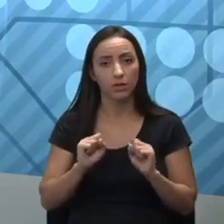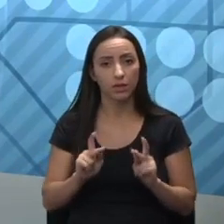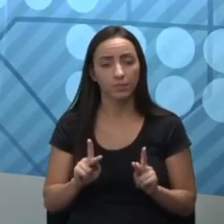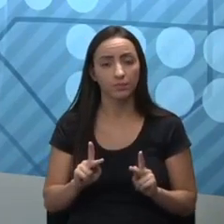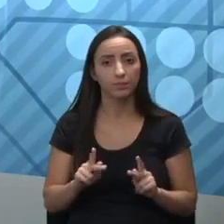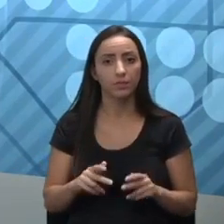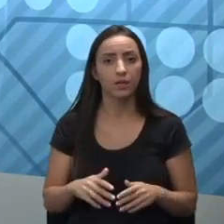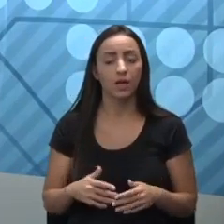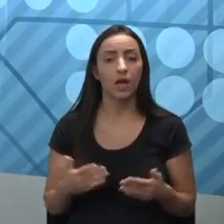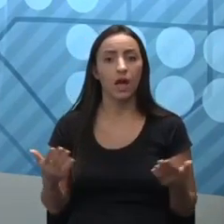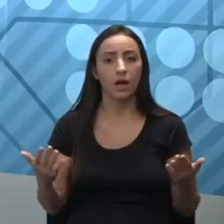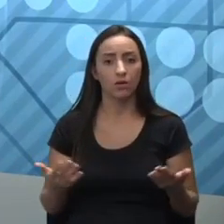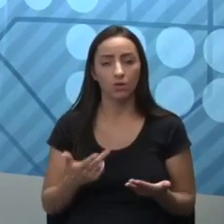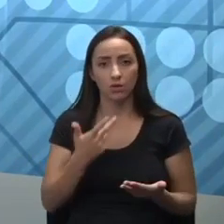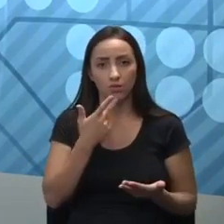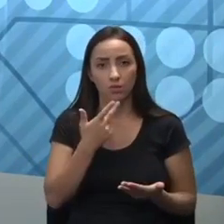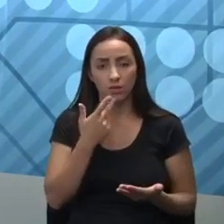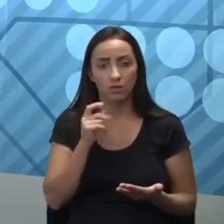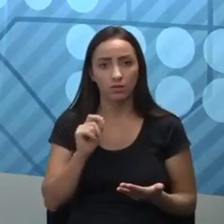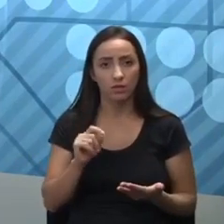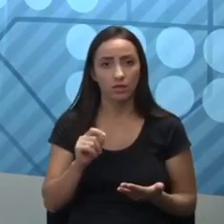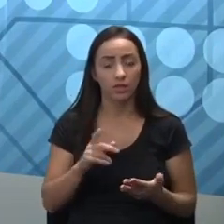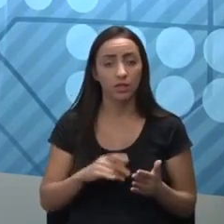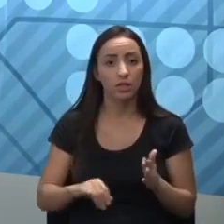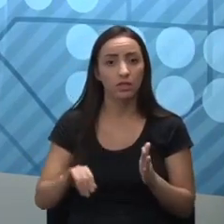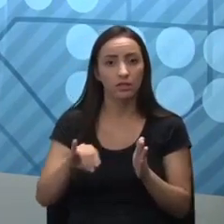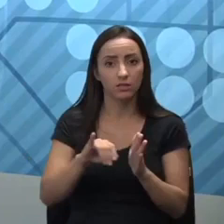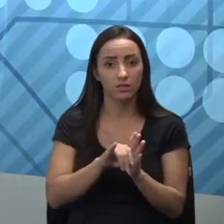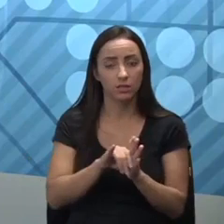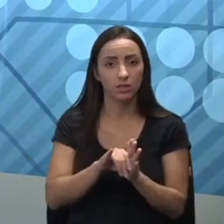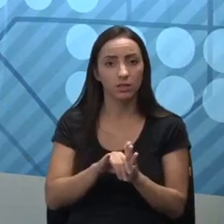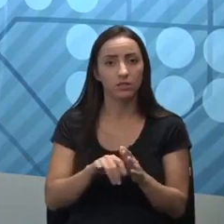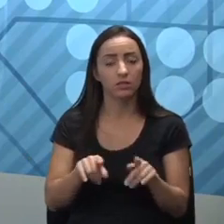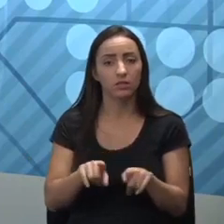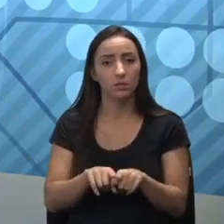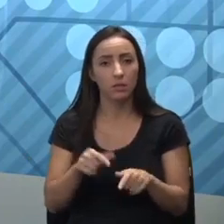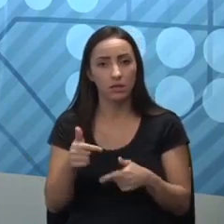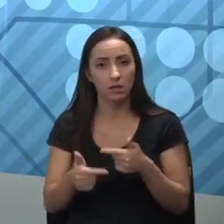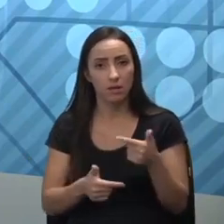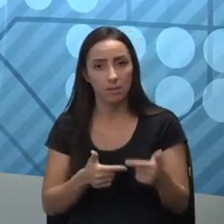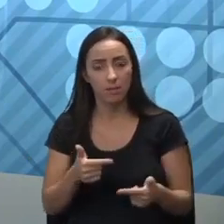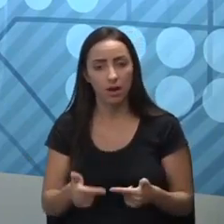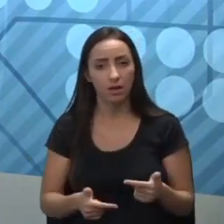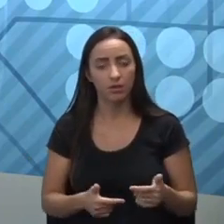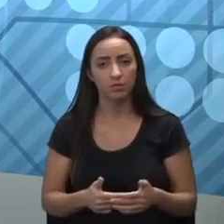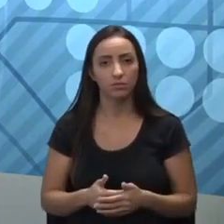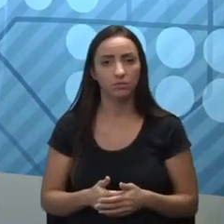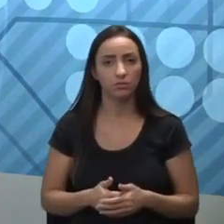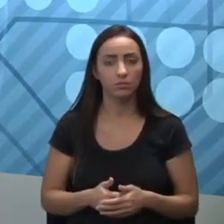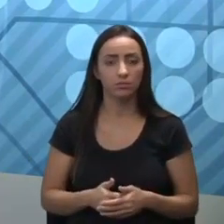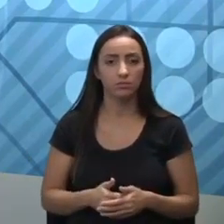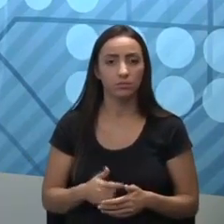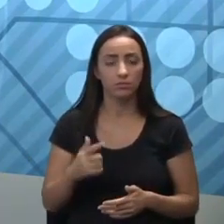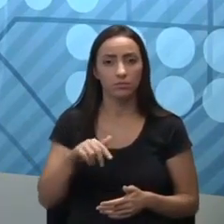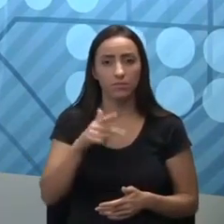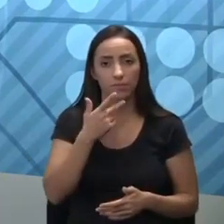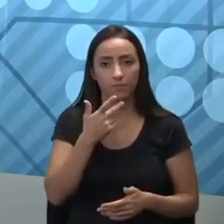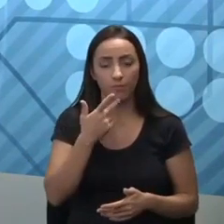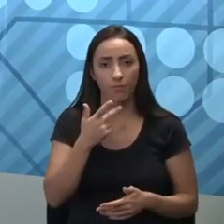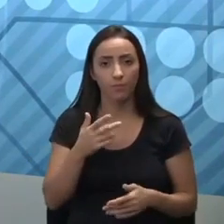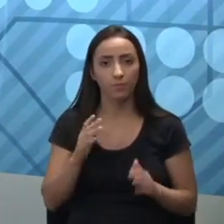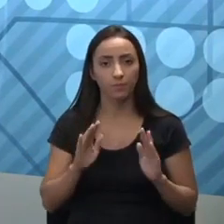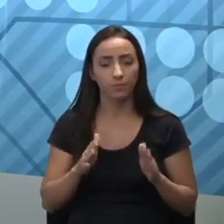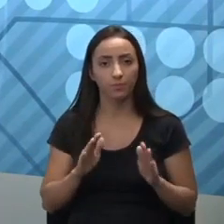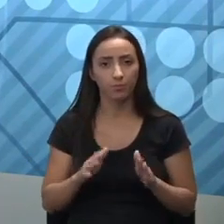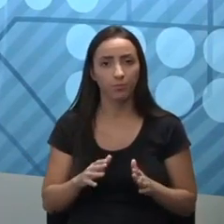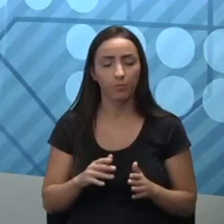Bom, nós vamos falar agora sobre identidade e trabalho. Nós falamos de um